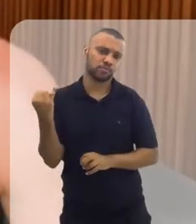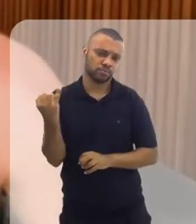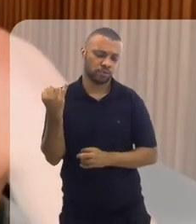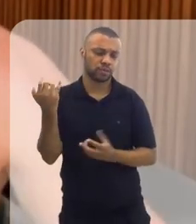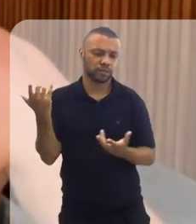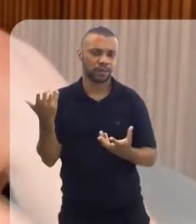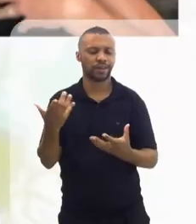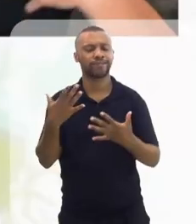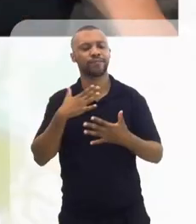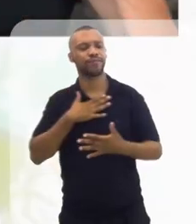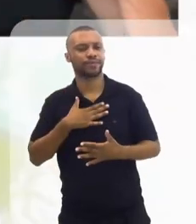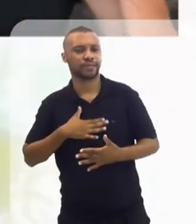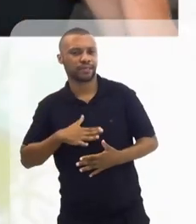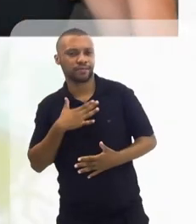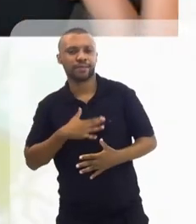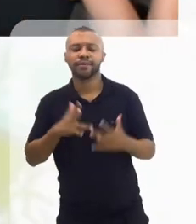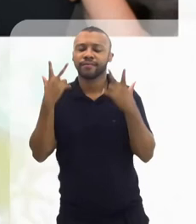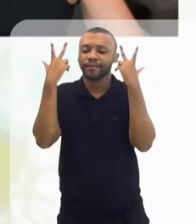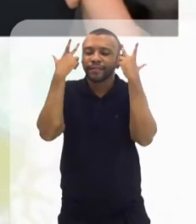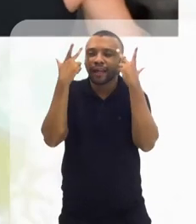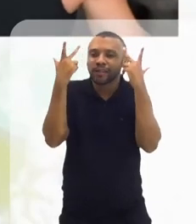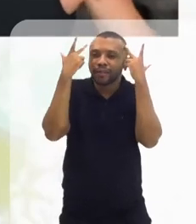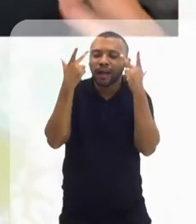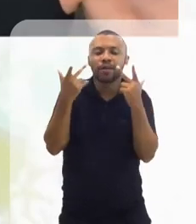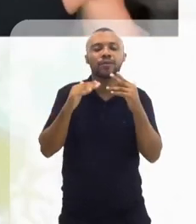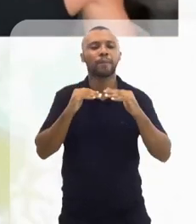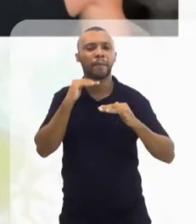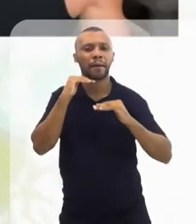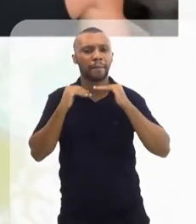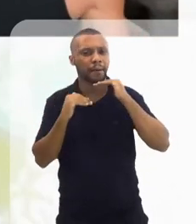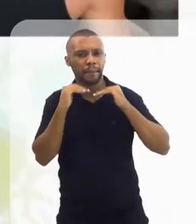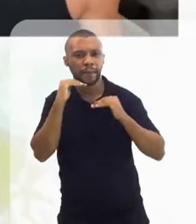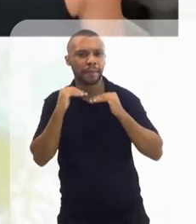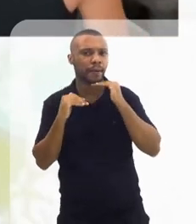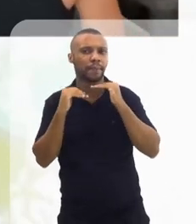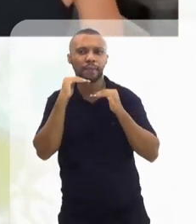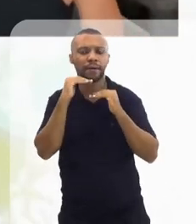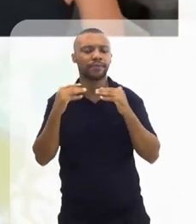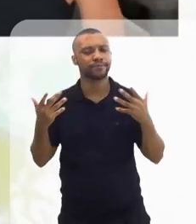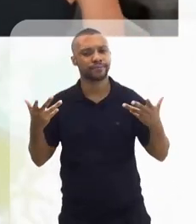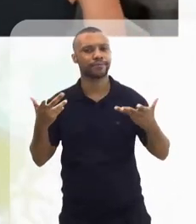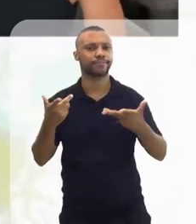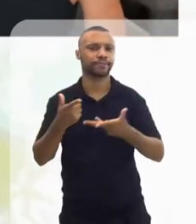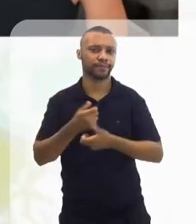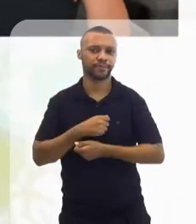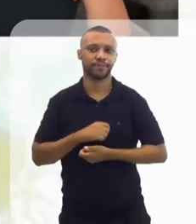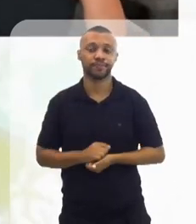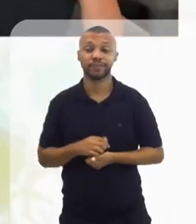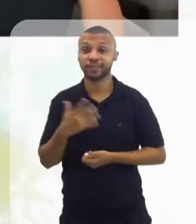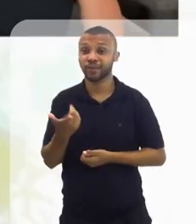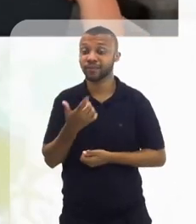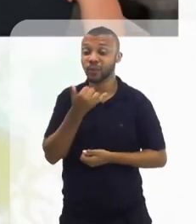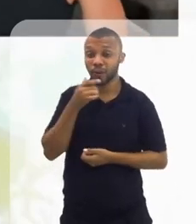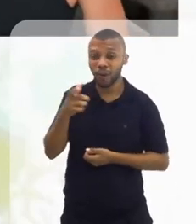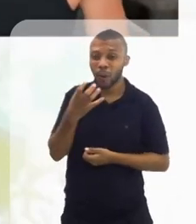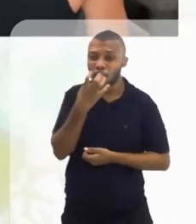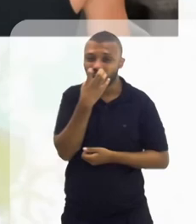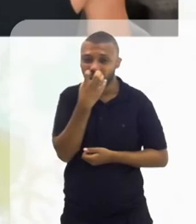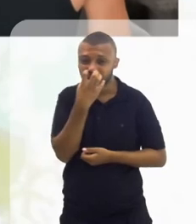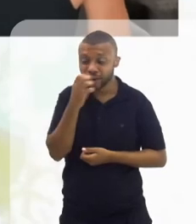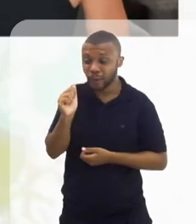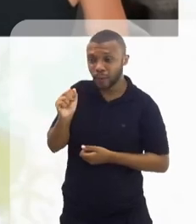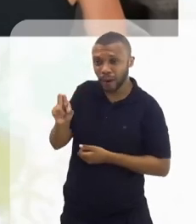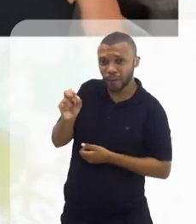que foi muito tranquilo, foi muito natural o nosso bate-papo, e isso foi único. Pessoal,